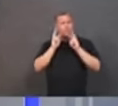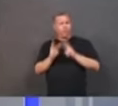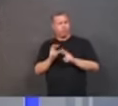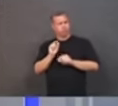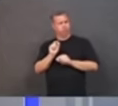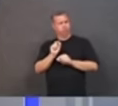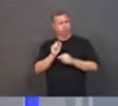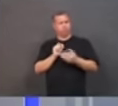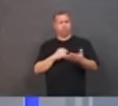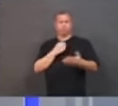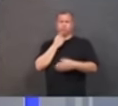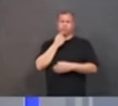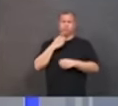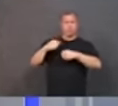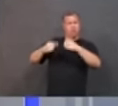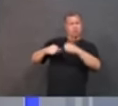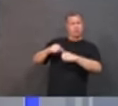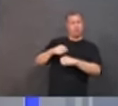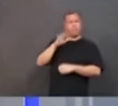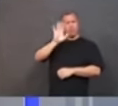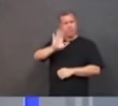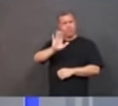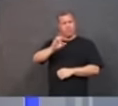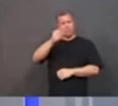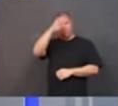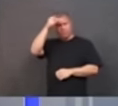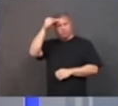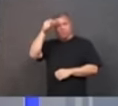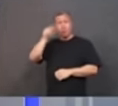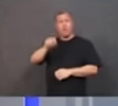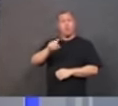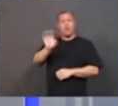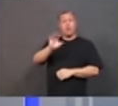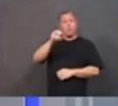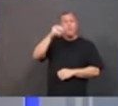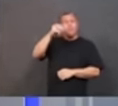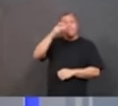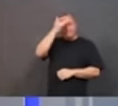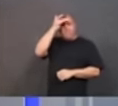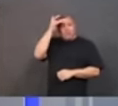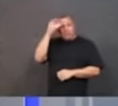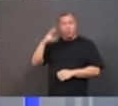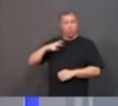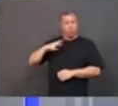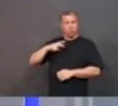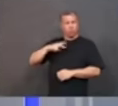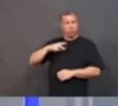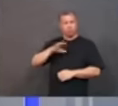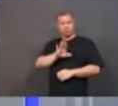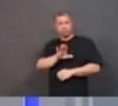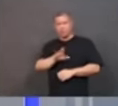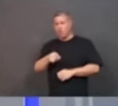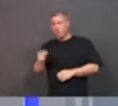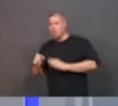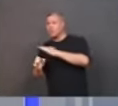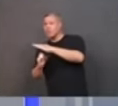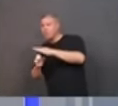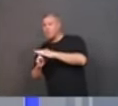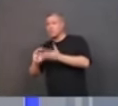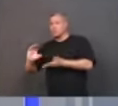correto. Quando é uma pessoa física, de fazer uma avaliação, se realmente é o caso de ter cota. Mas, em geral, esses pacotes